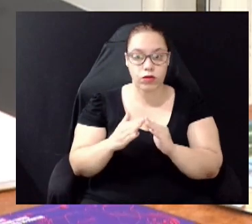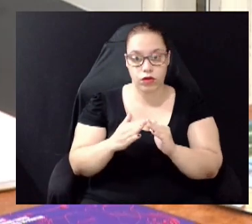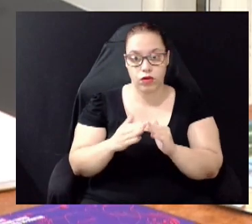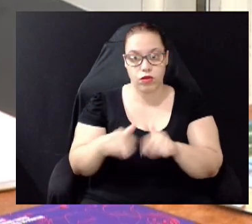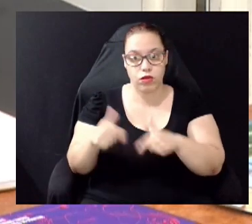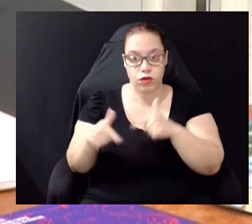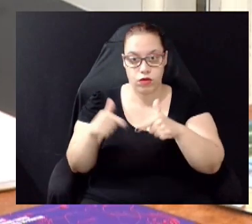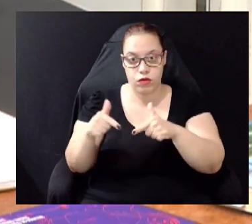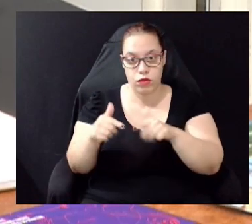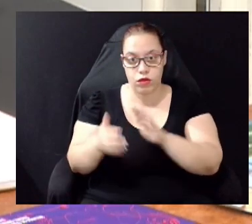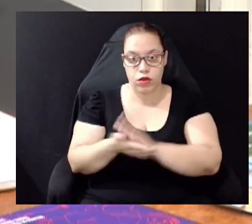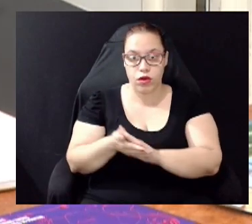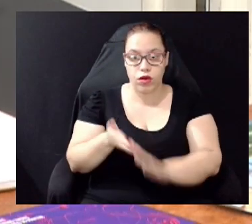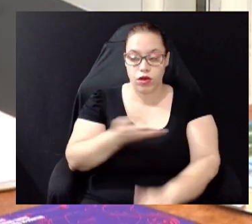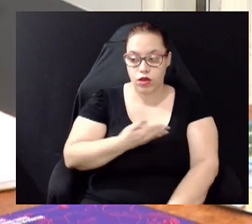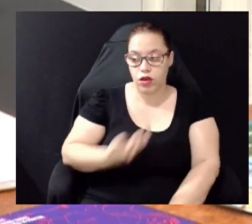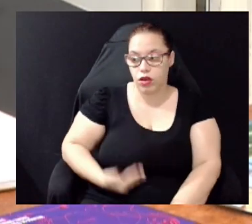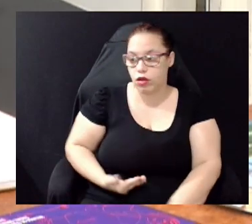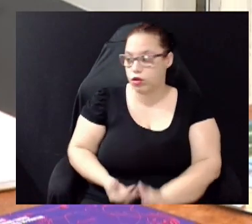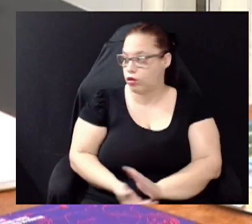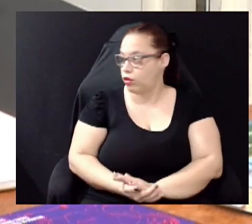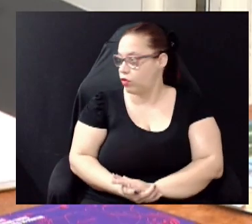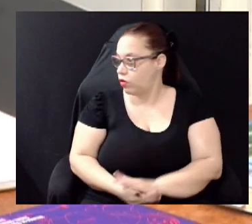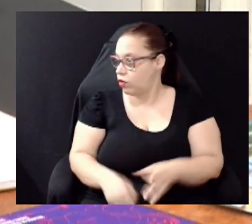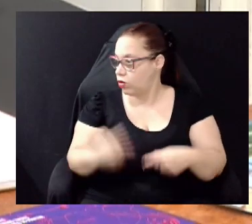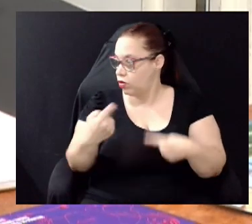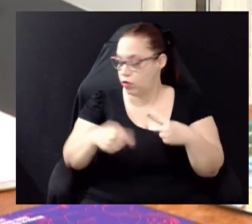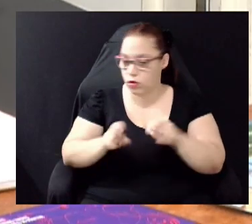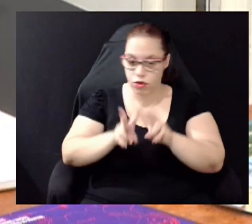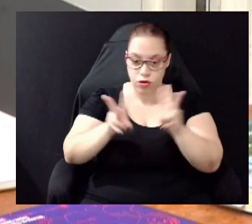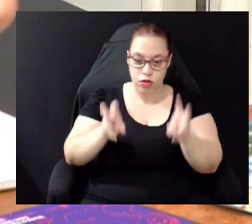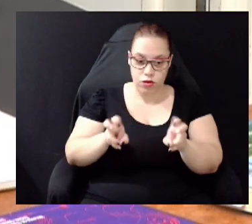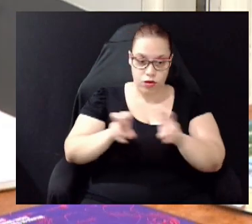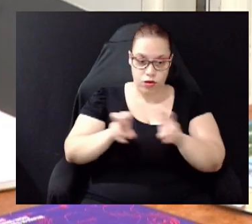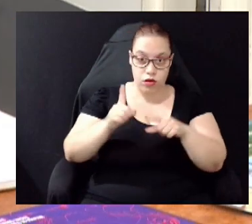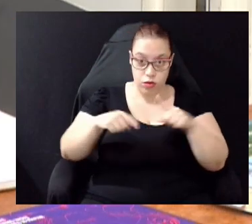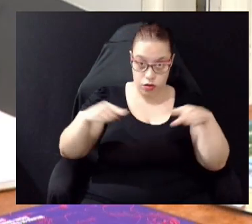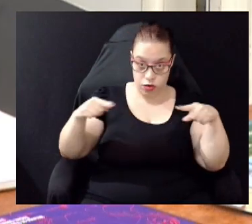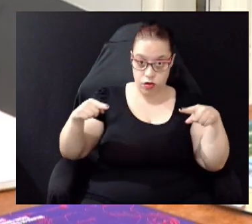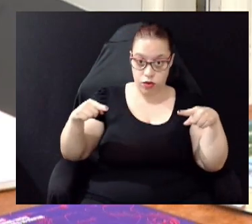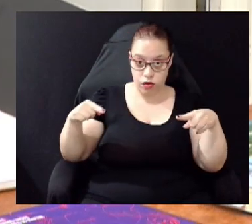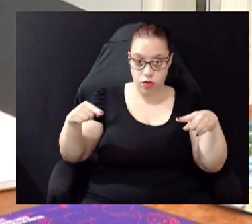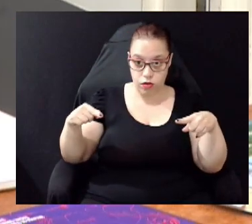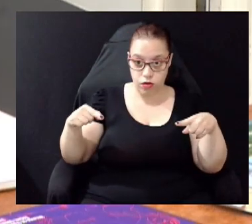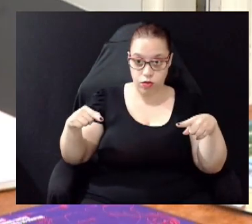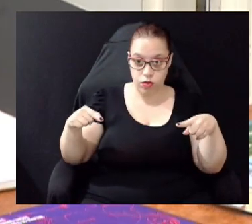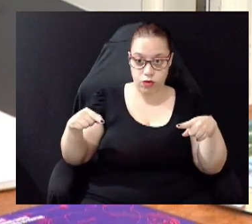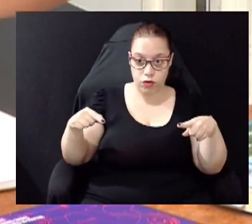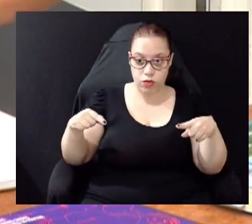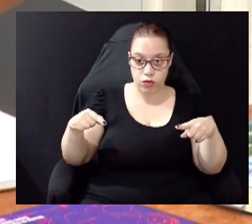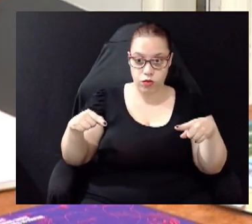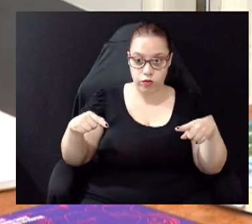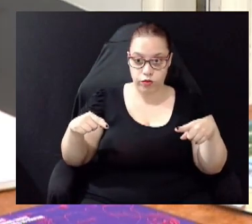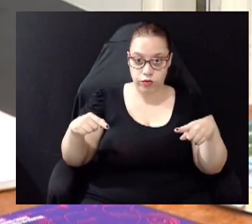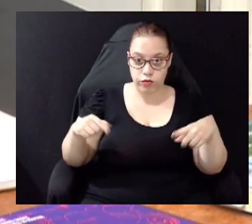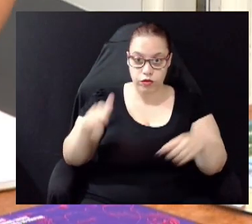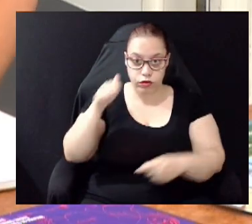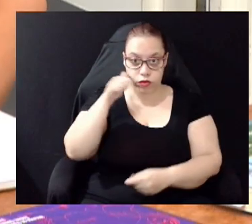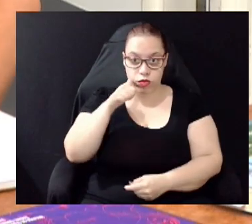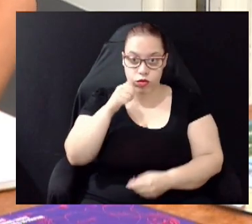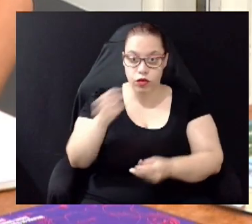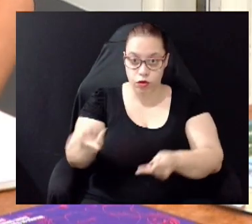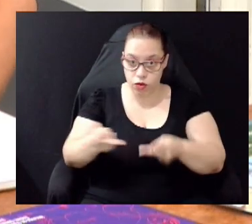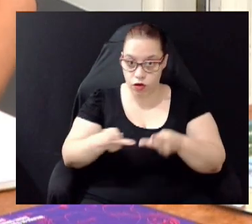da rede, e debatemos temas diversos, assim, que tangenciam aí o ser mulher. Então, fica o convite